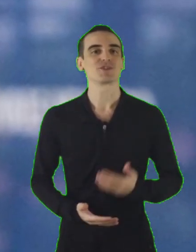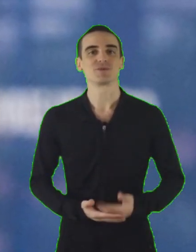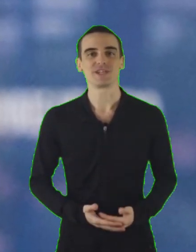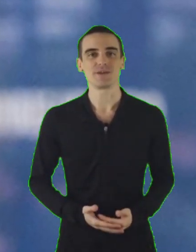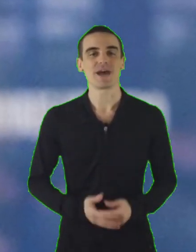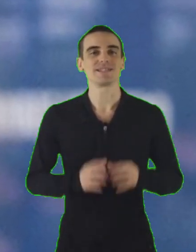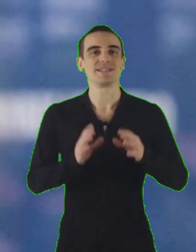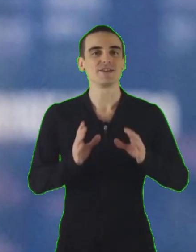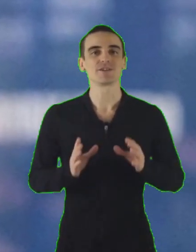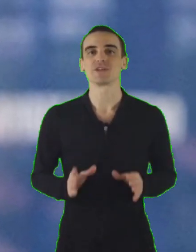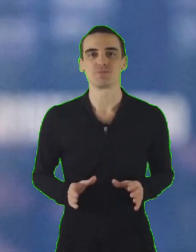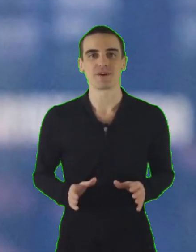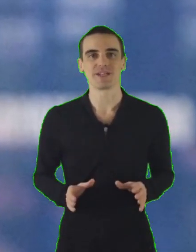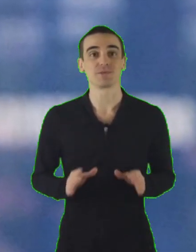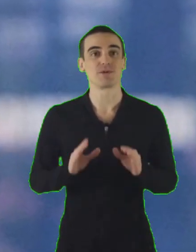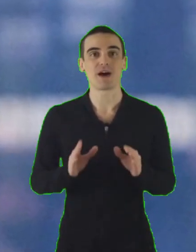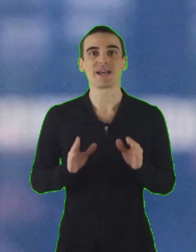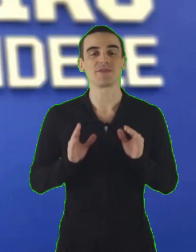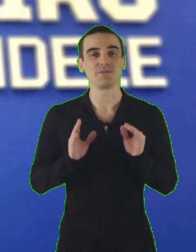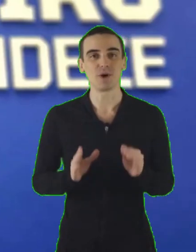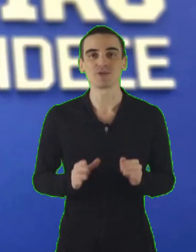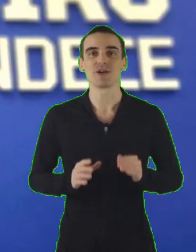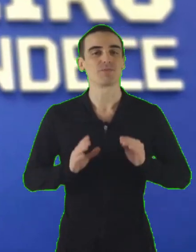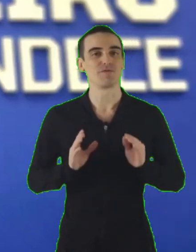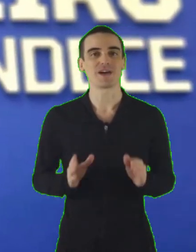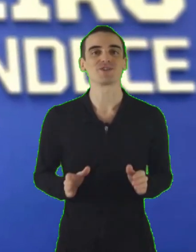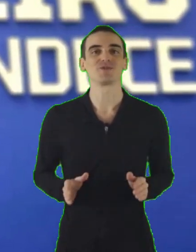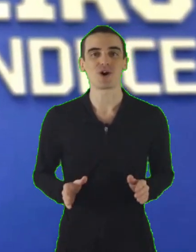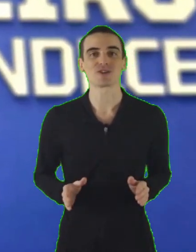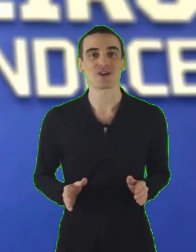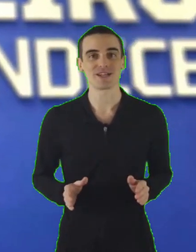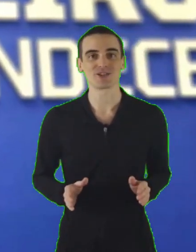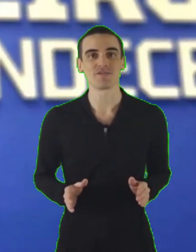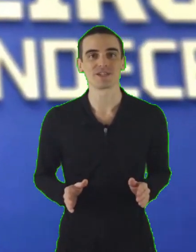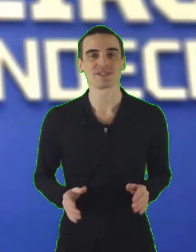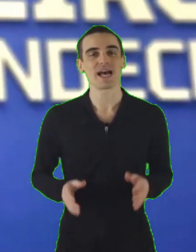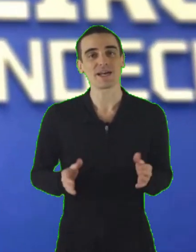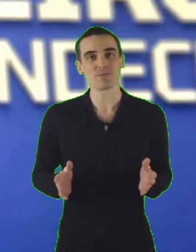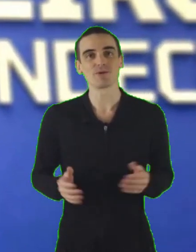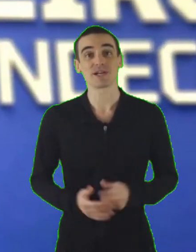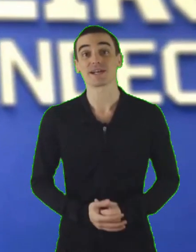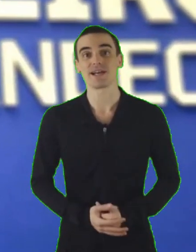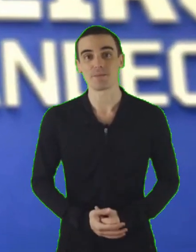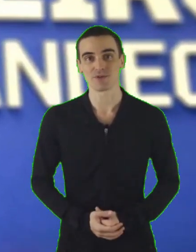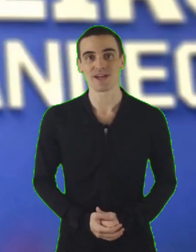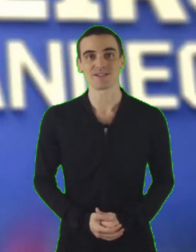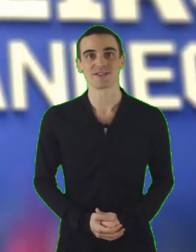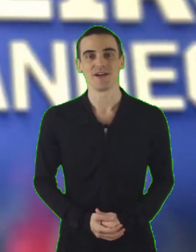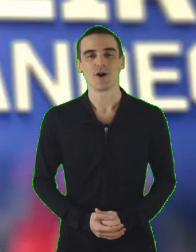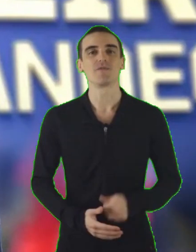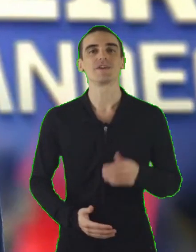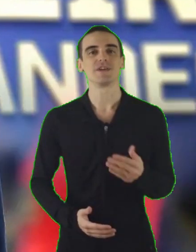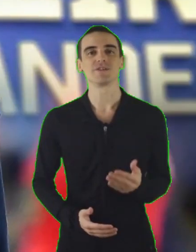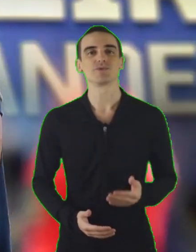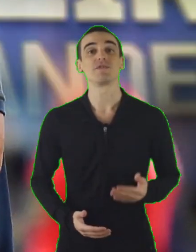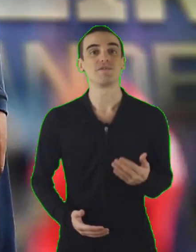pontos, garantindo uma vaga na Copa Sul-Americana. A situação atual do Cruzeiro é bem diferente do momento em que Zé Ricardo assumiu o comando.